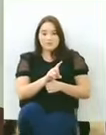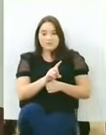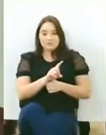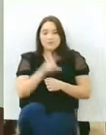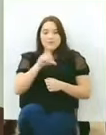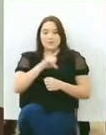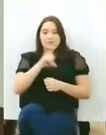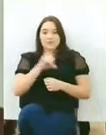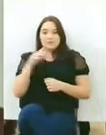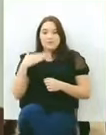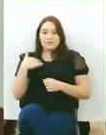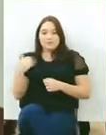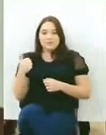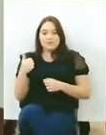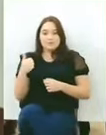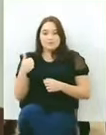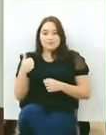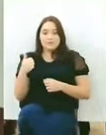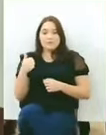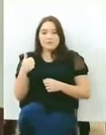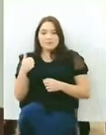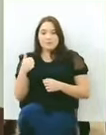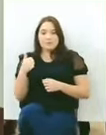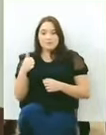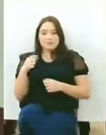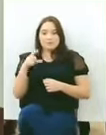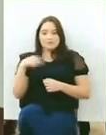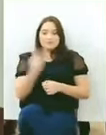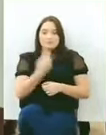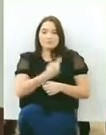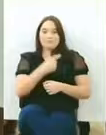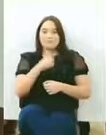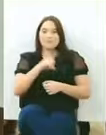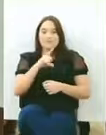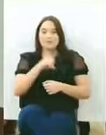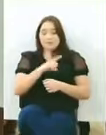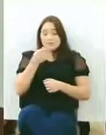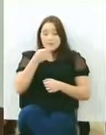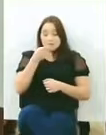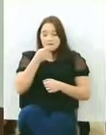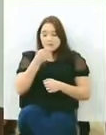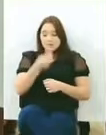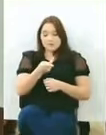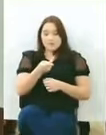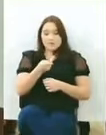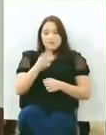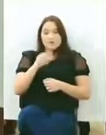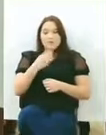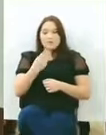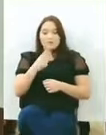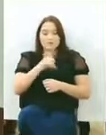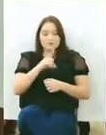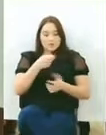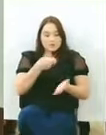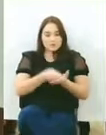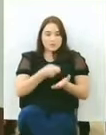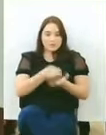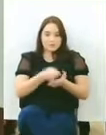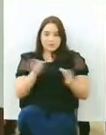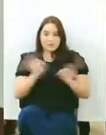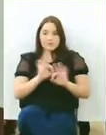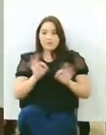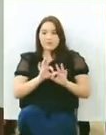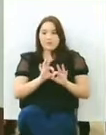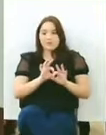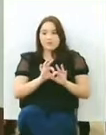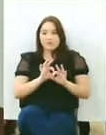está chamando, Ele nos levará a dizer sim. Agora, se Ele não está chamando, Ele não nos forçará a nada,